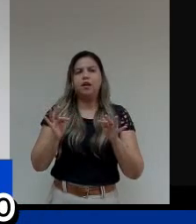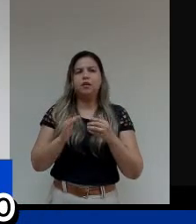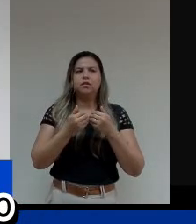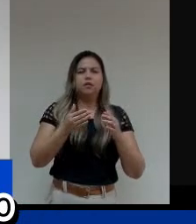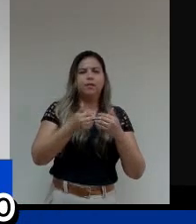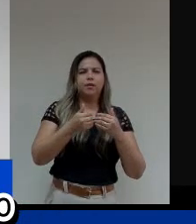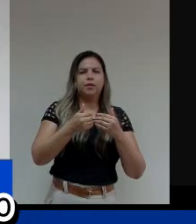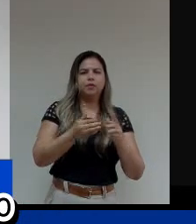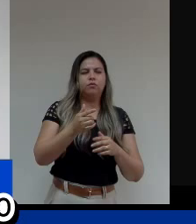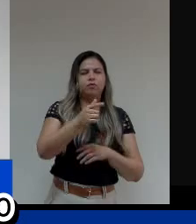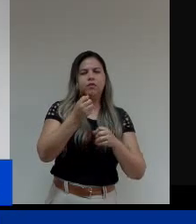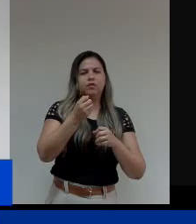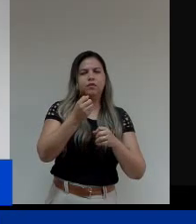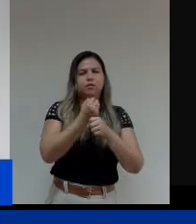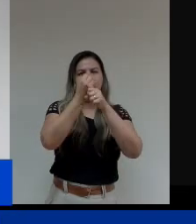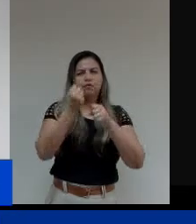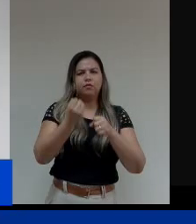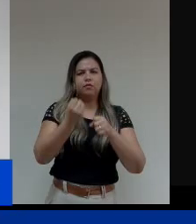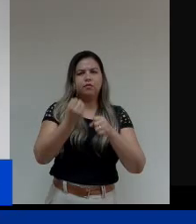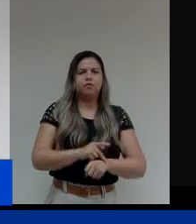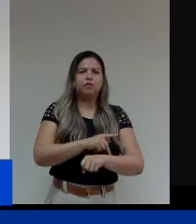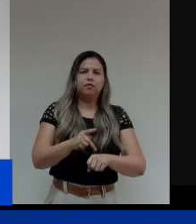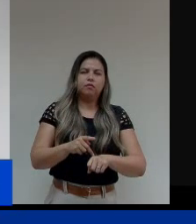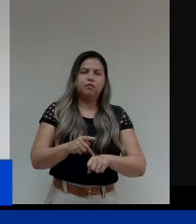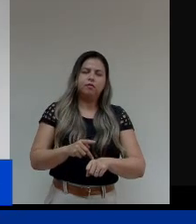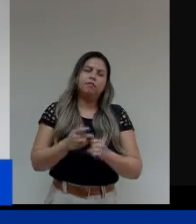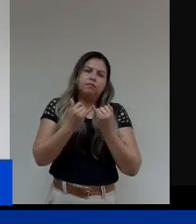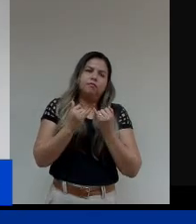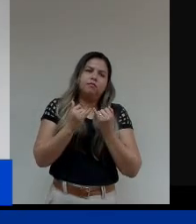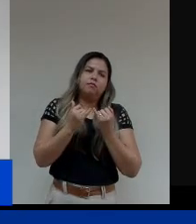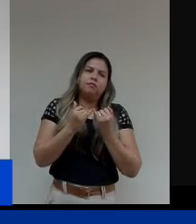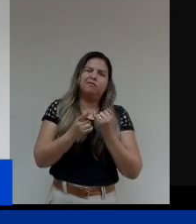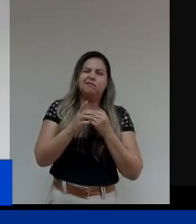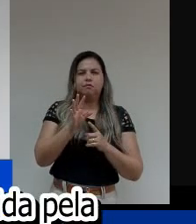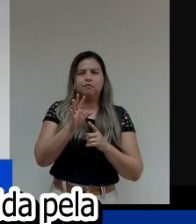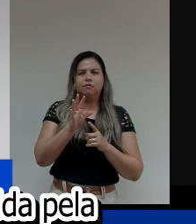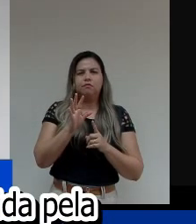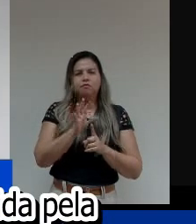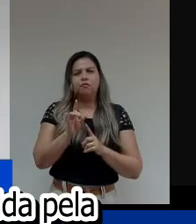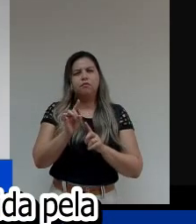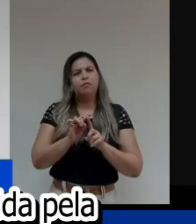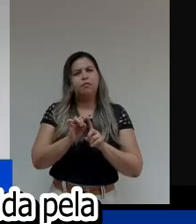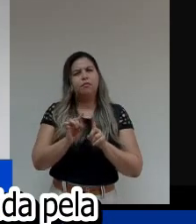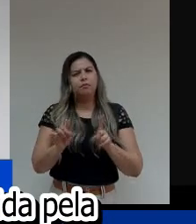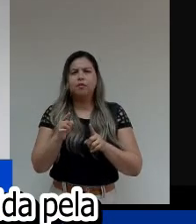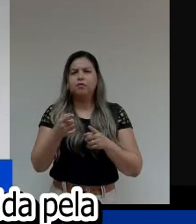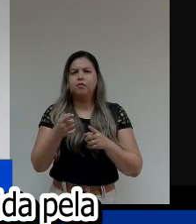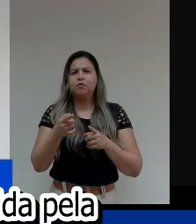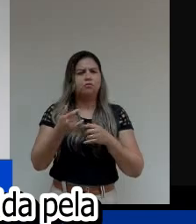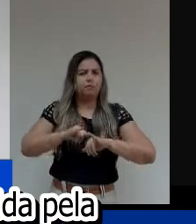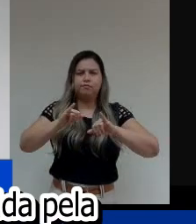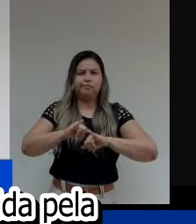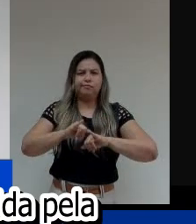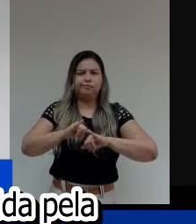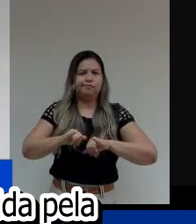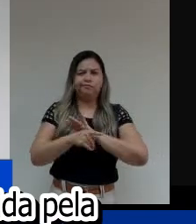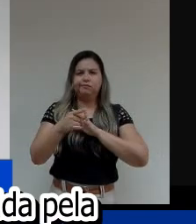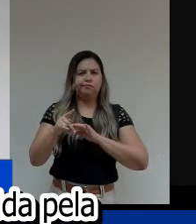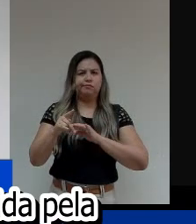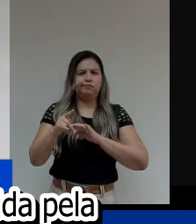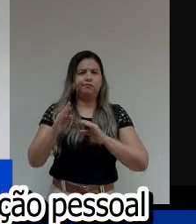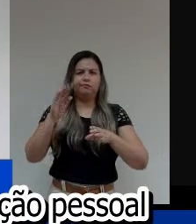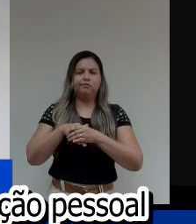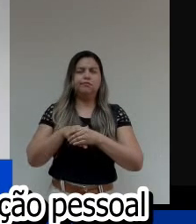da obra, insere-se no limite da divulgação de atos de gestão. Não se trata de publicidade institucional